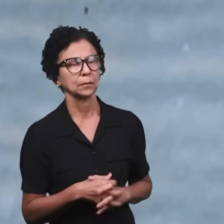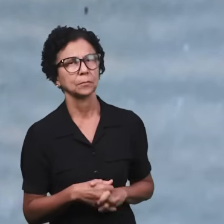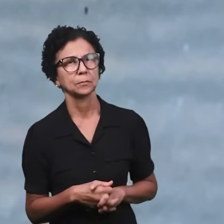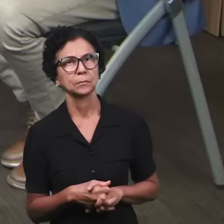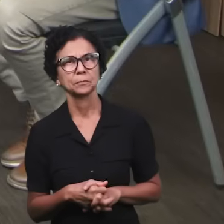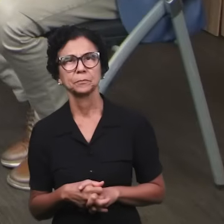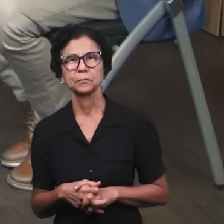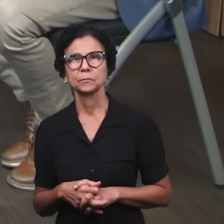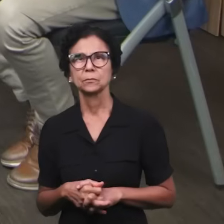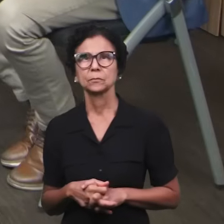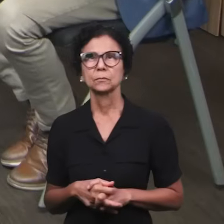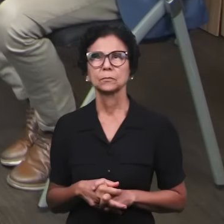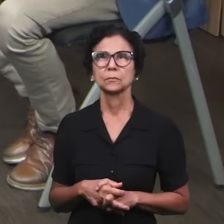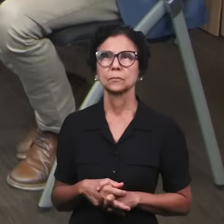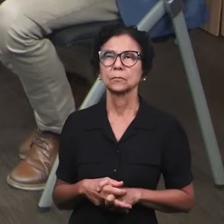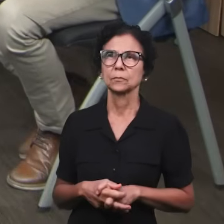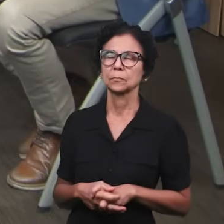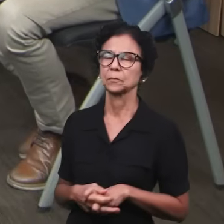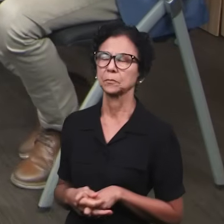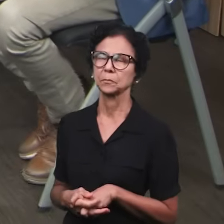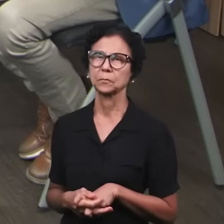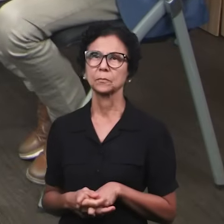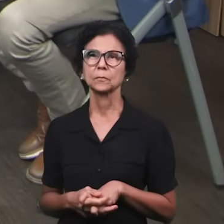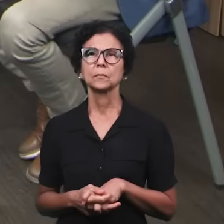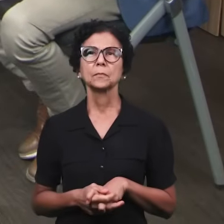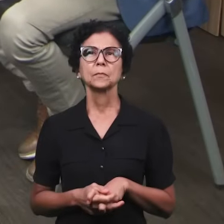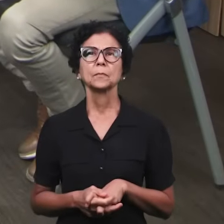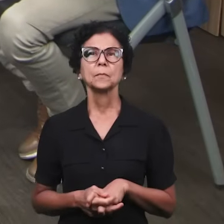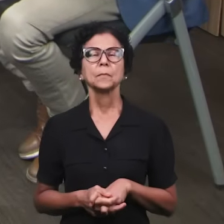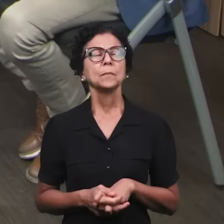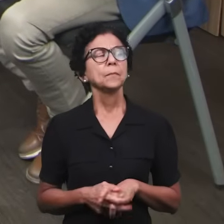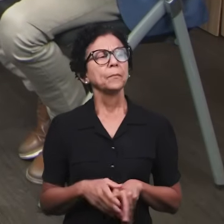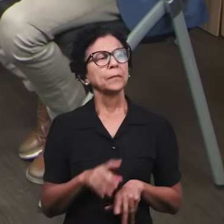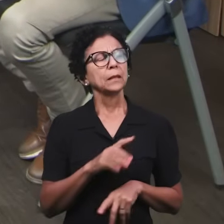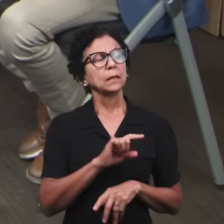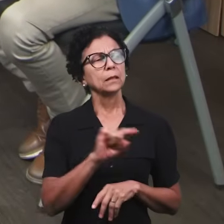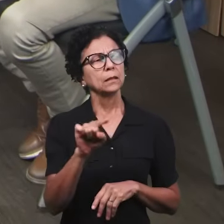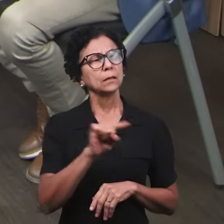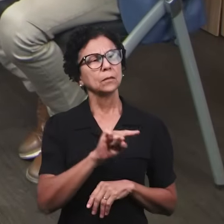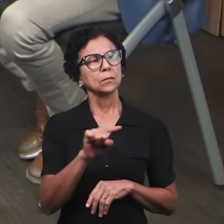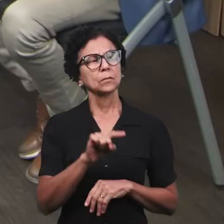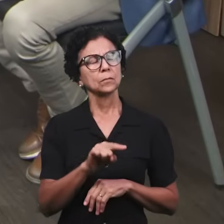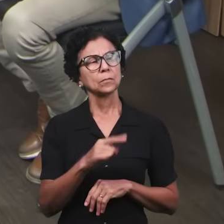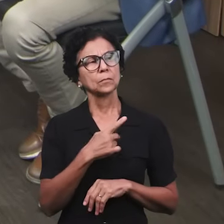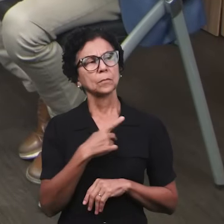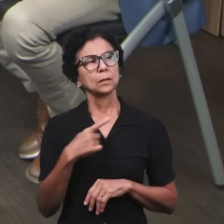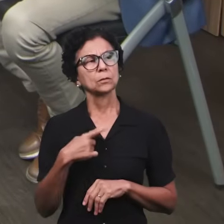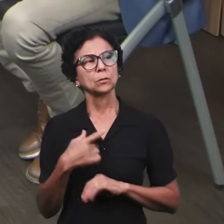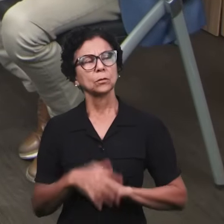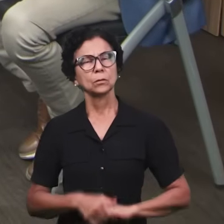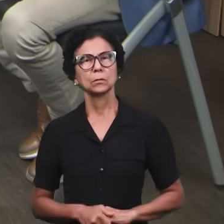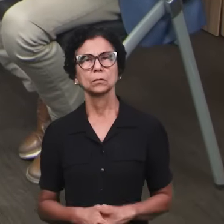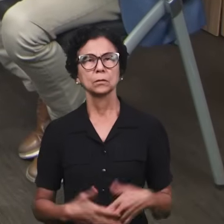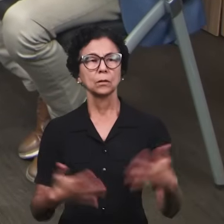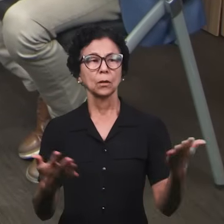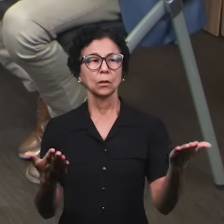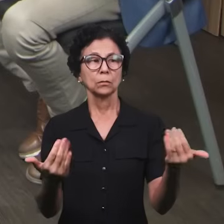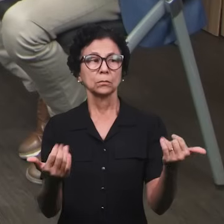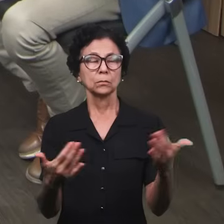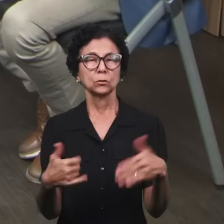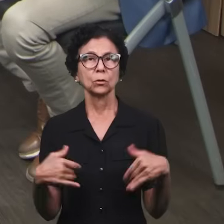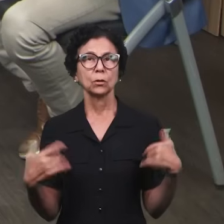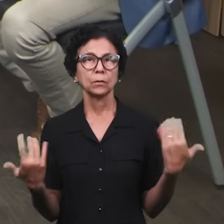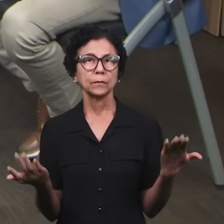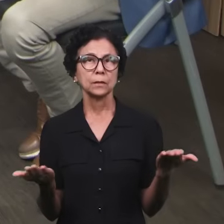vamos seguir. Vamos seguir. Mas, pastor, antes de seguirmos para as próximas perguntas, Sim. eu queria perguntar se hoje os jovens eles estão mais perto